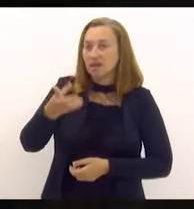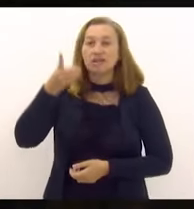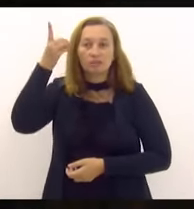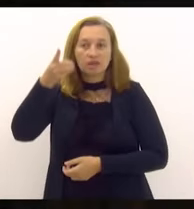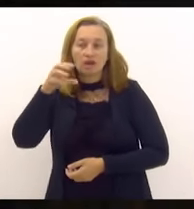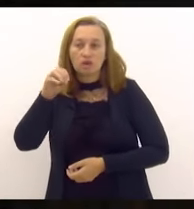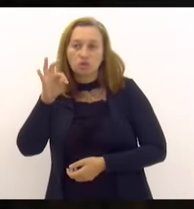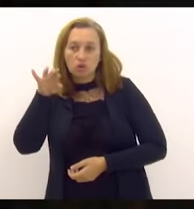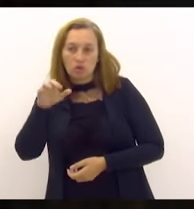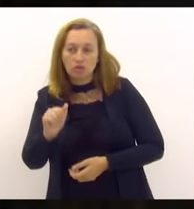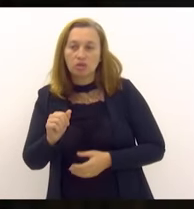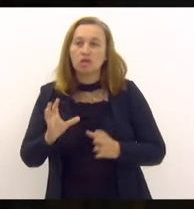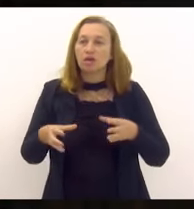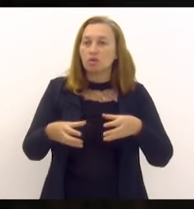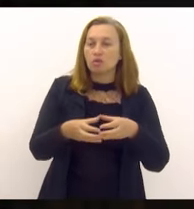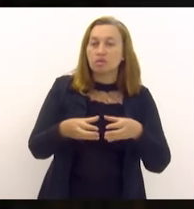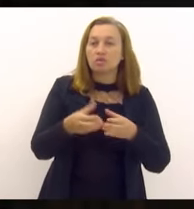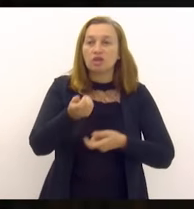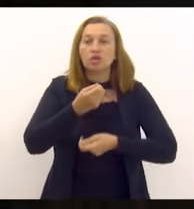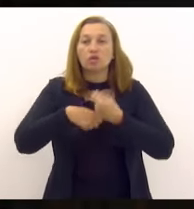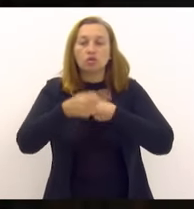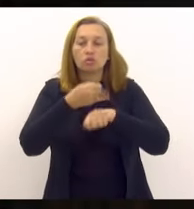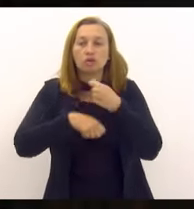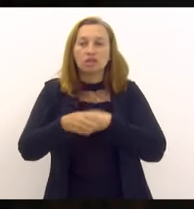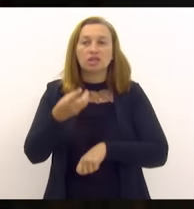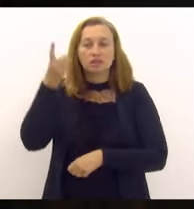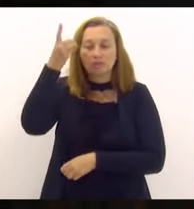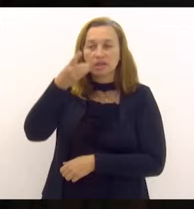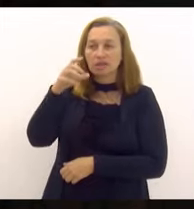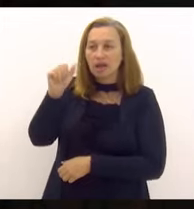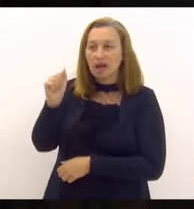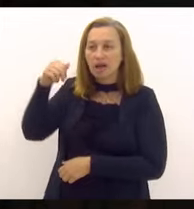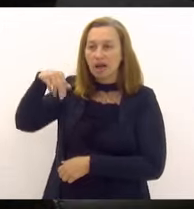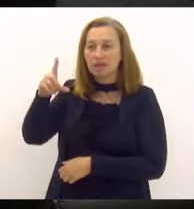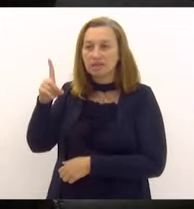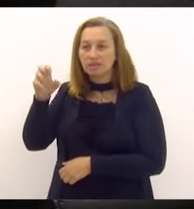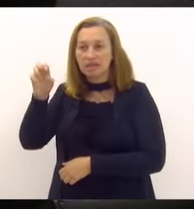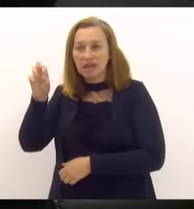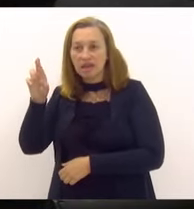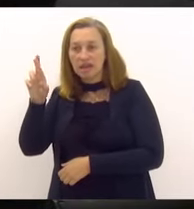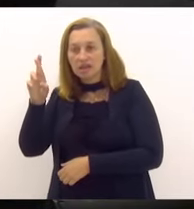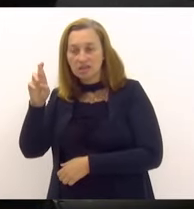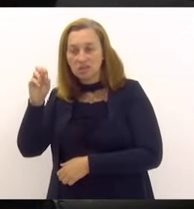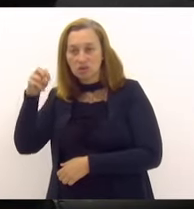Otoni. Pela Comissão de Economia, deputado Anderson Moraes.